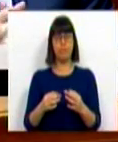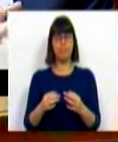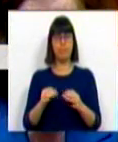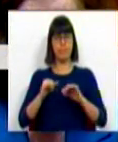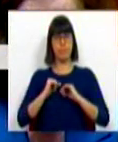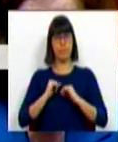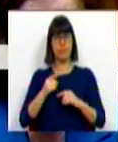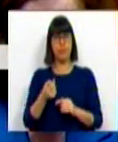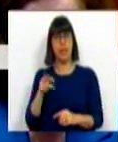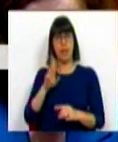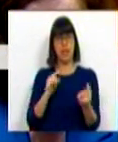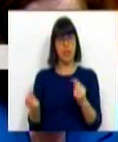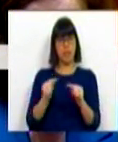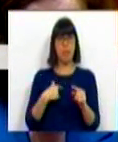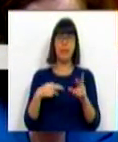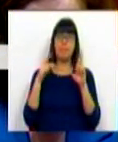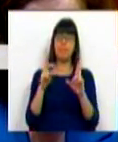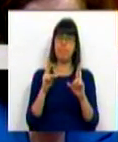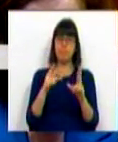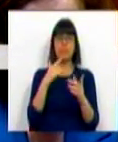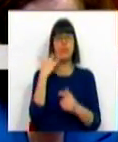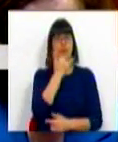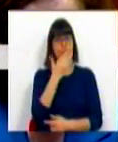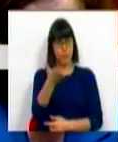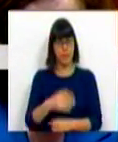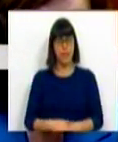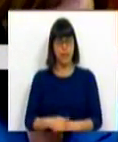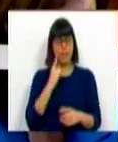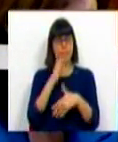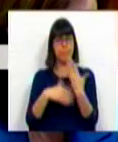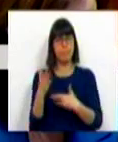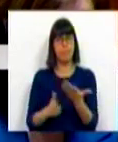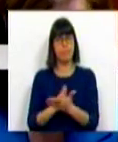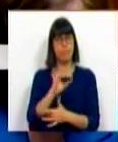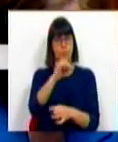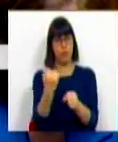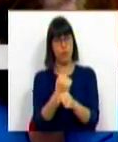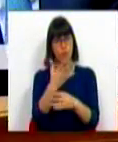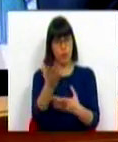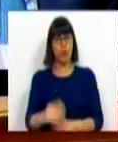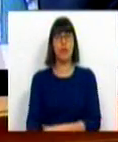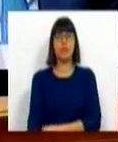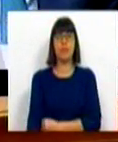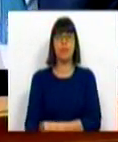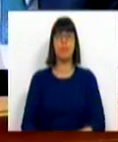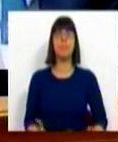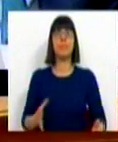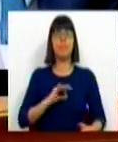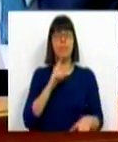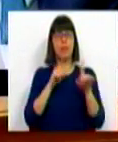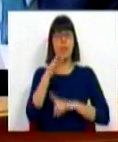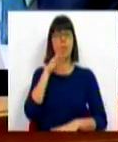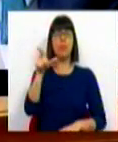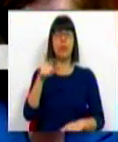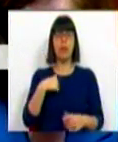desde o nosso anterior debate e desejar-lhe as maiores felicidades na continuidade das suas funções. Senhor deputado